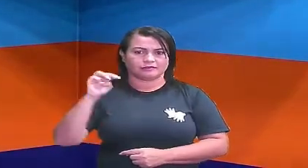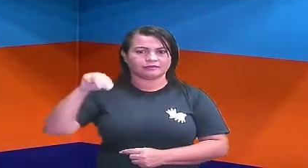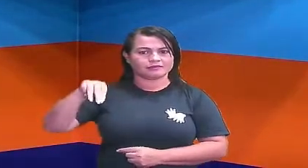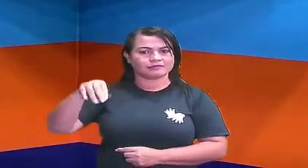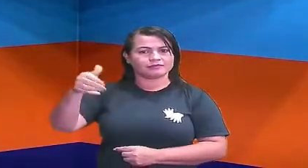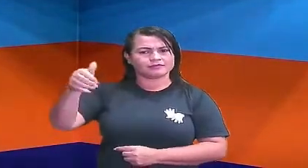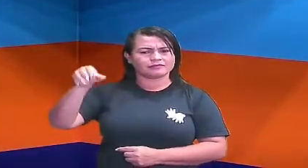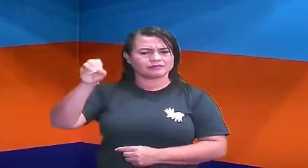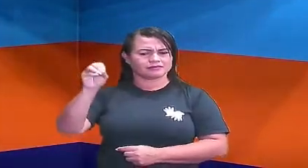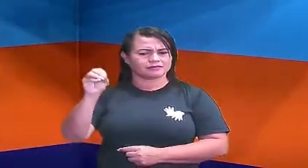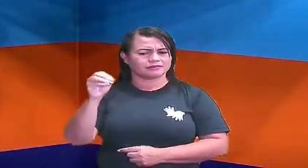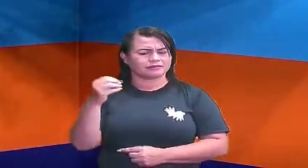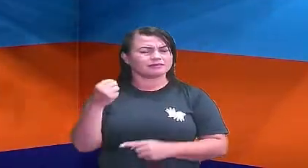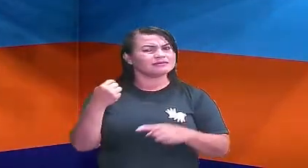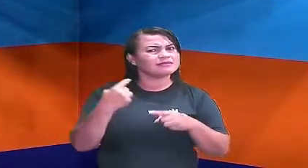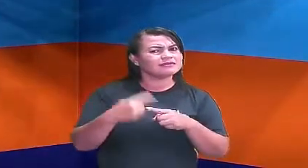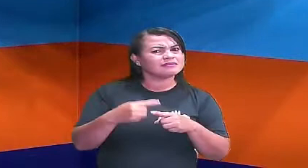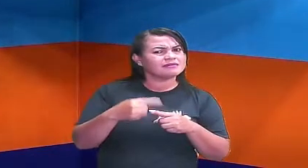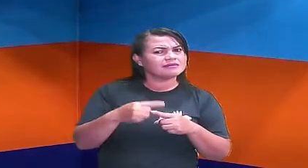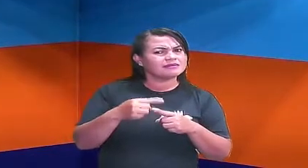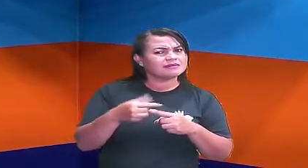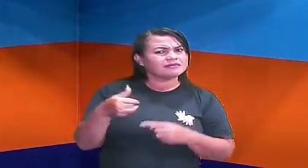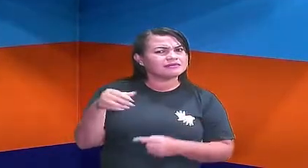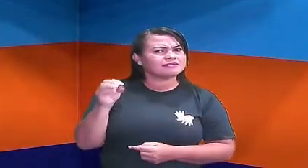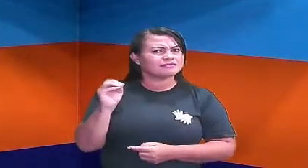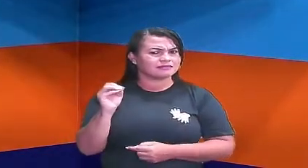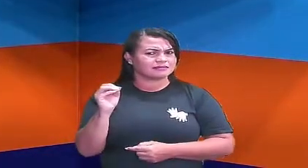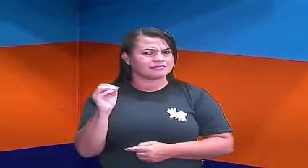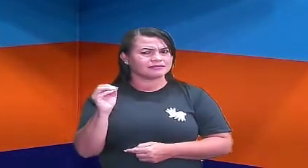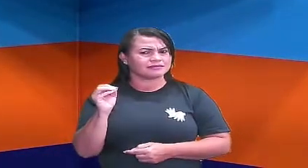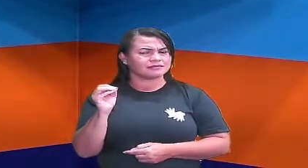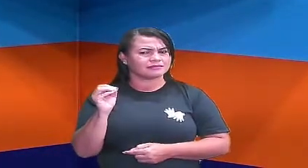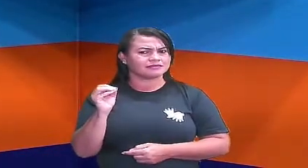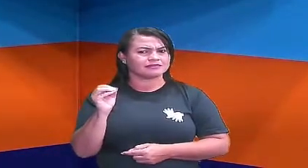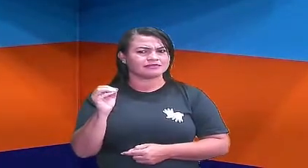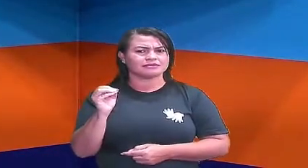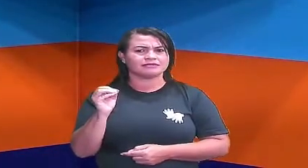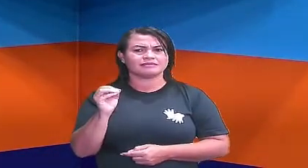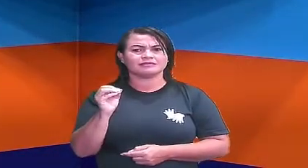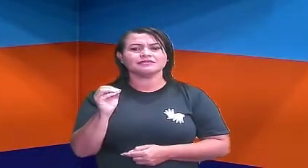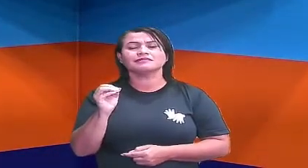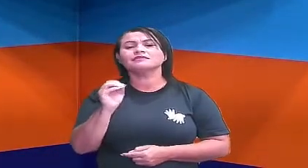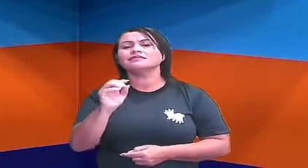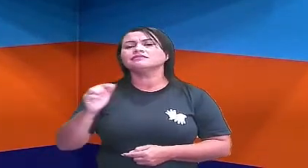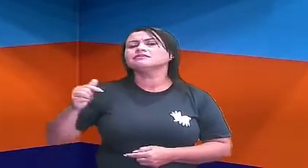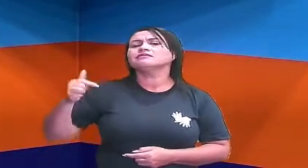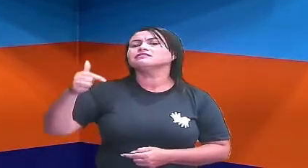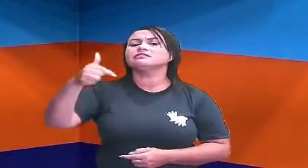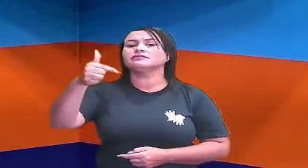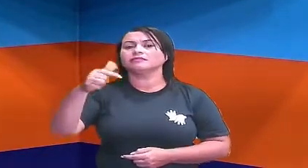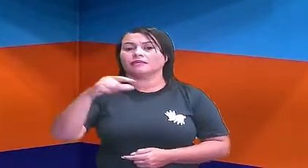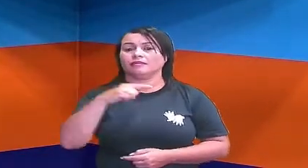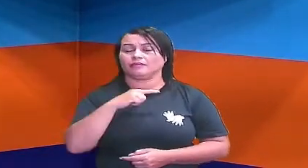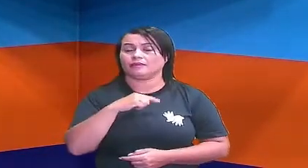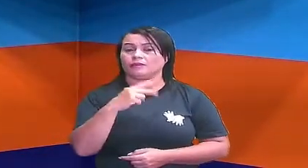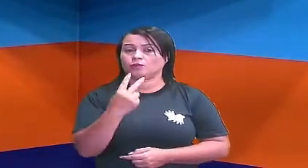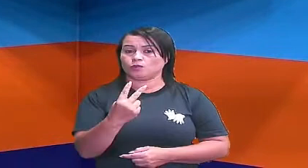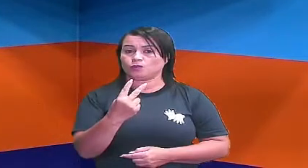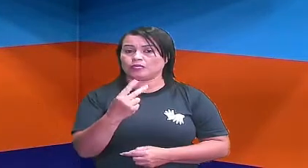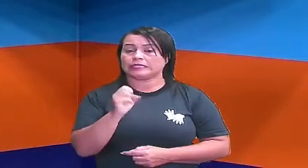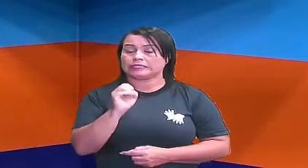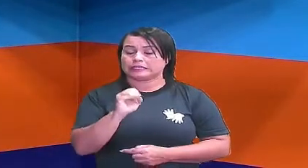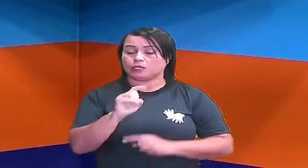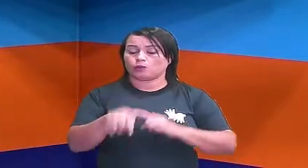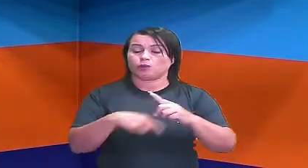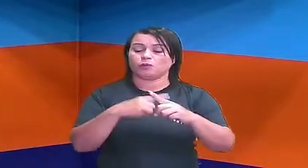quadrado. Opa, professora, por que foi 10 centímetros ao quadrado? Eu estou trabalhando com duas medidas. A partir do momento que eu